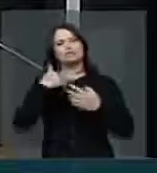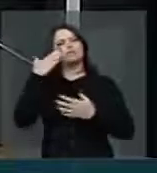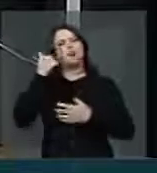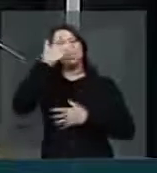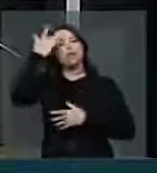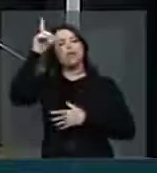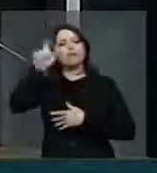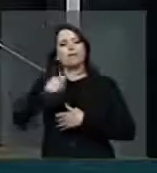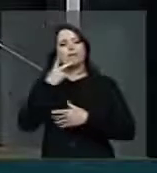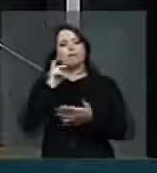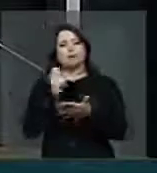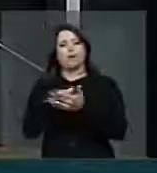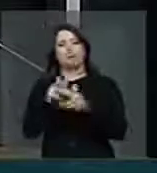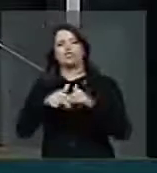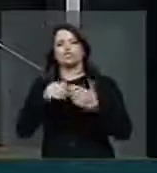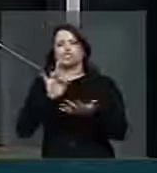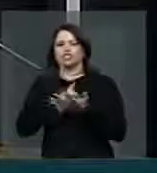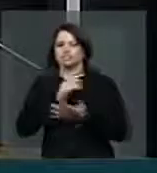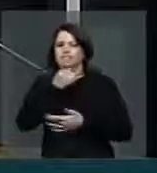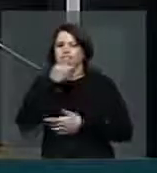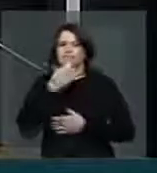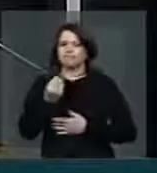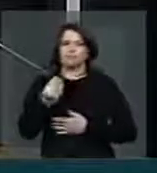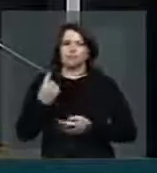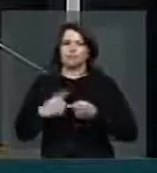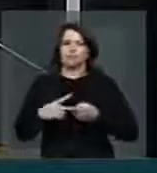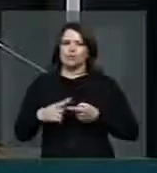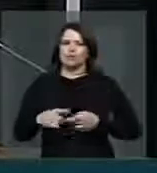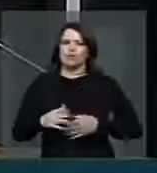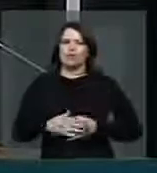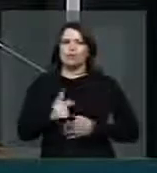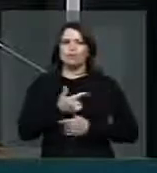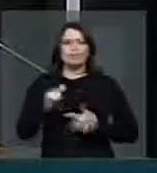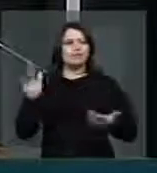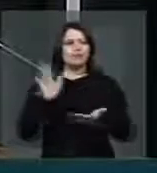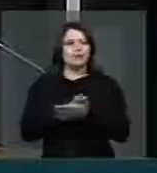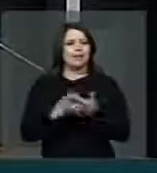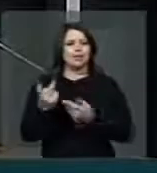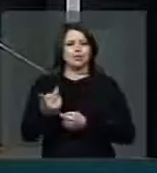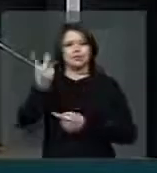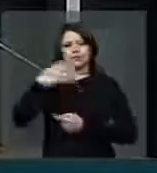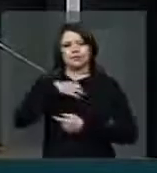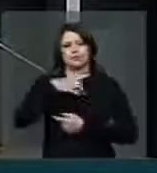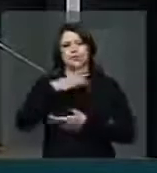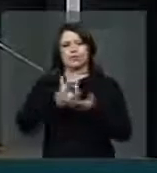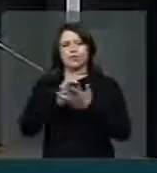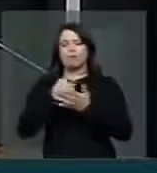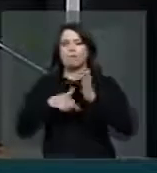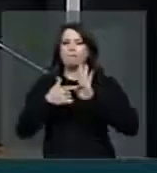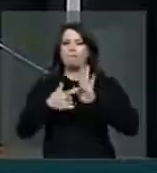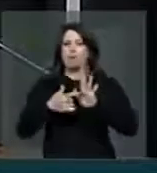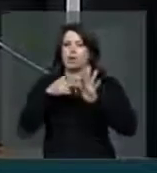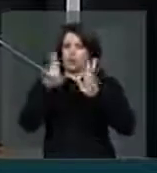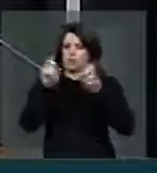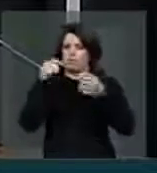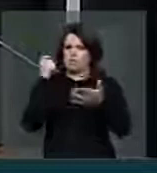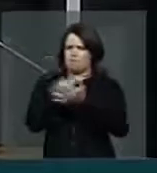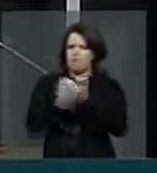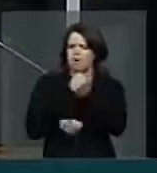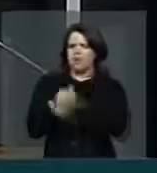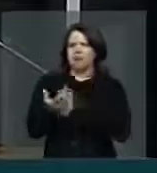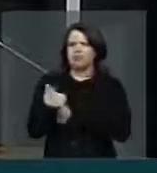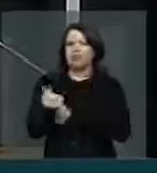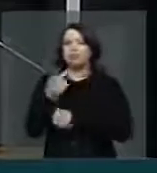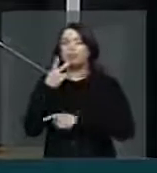matéria. Isso é lamentável, e são 2 características que mostram que a matéria é paga. Primeiro, eu